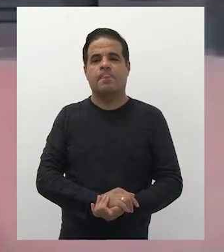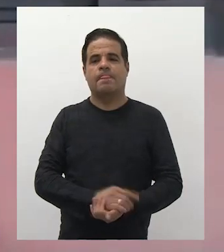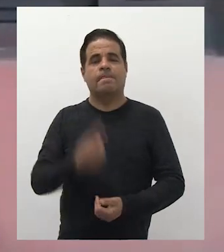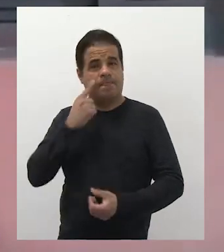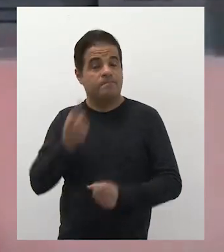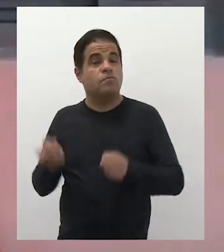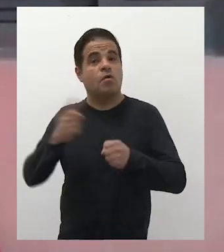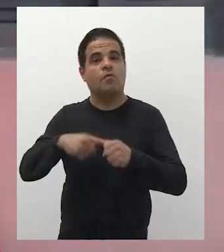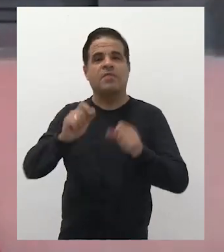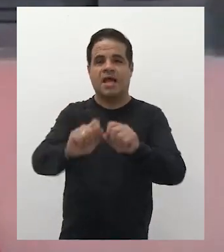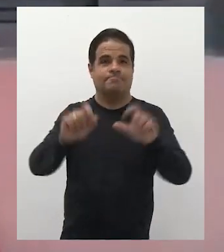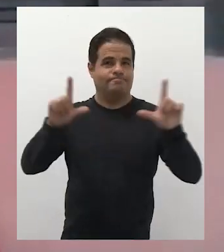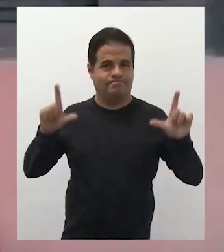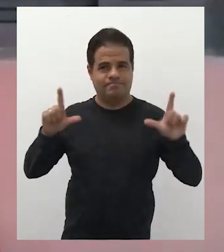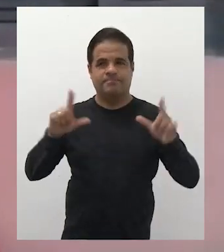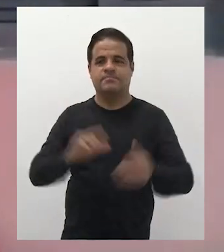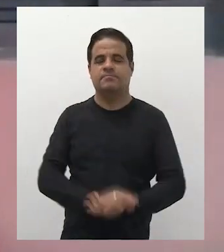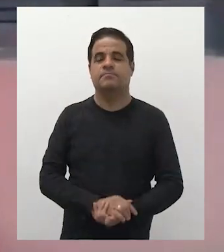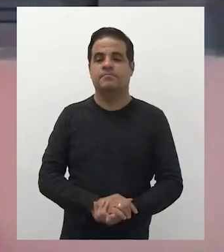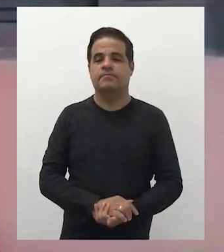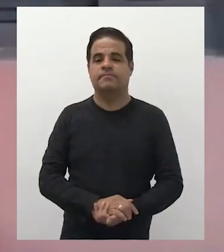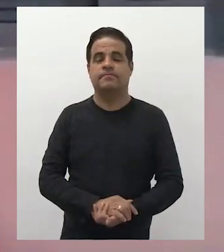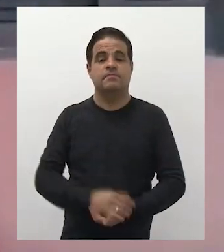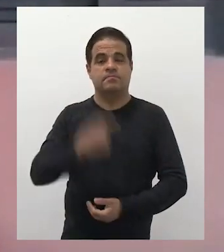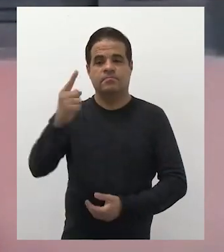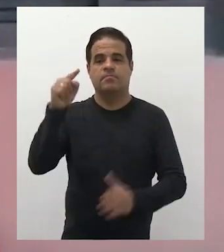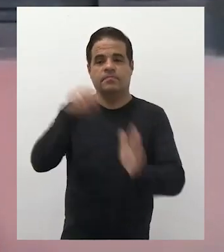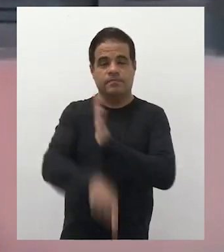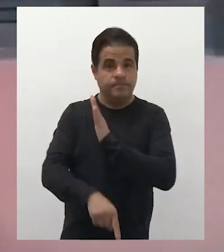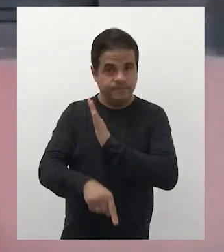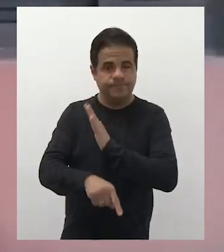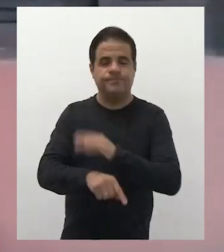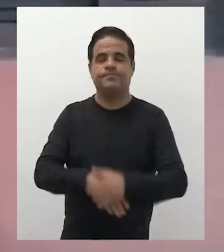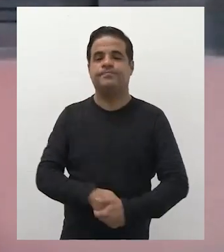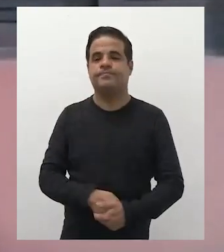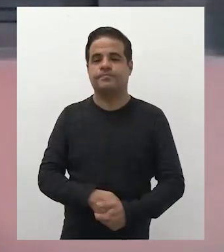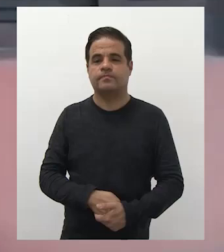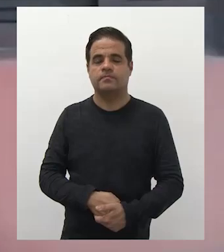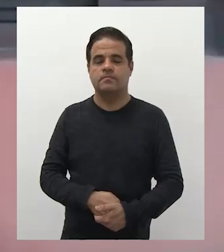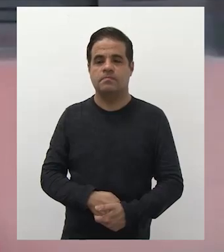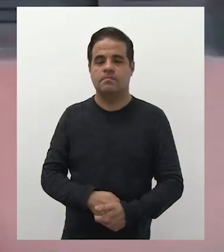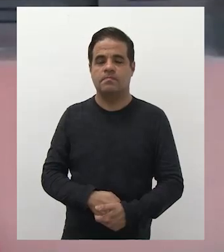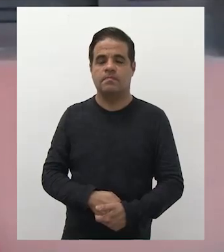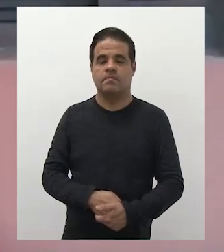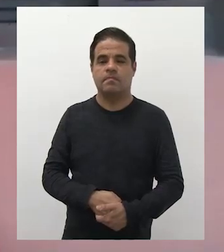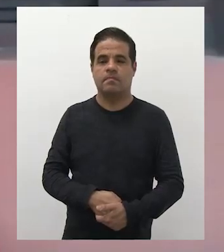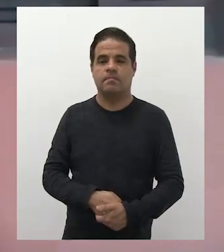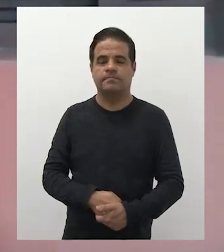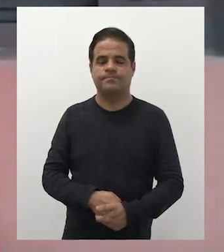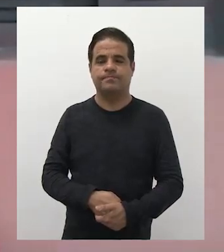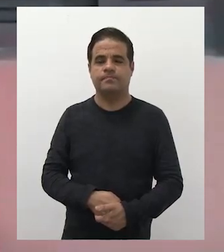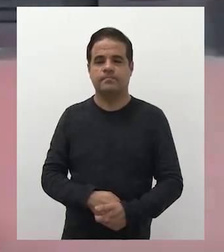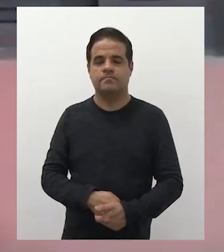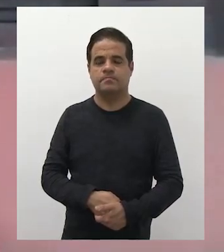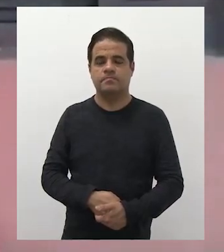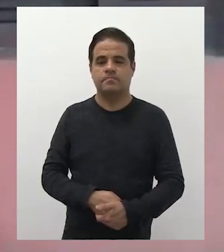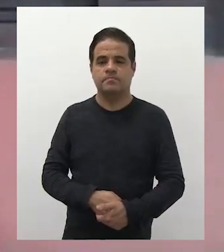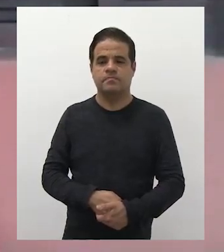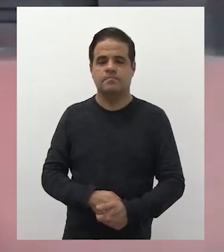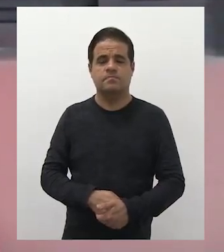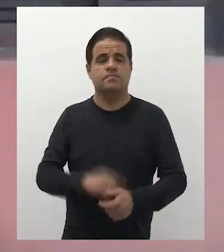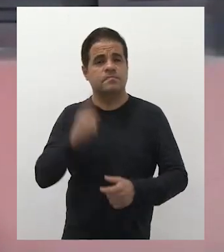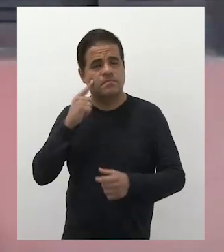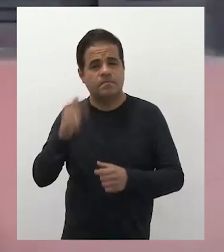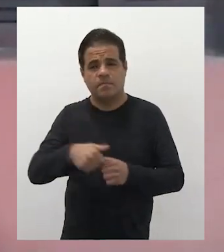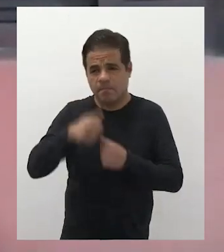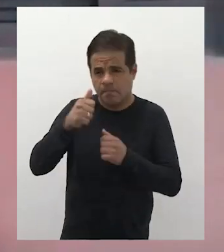Aqui. Bom, a primeira questão é a seguinte, Juliana. A caminhada em direção ao melhor,